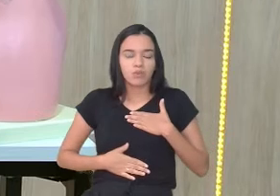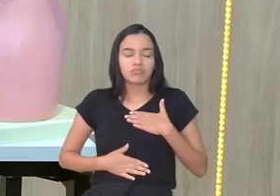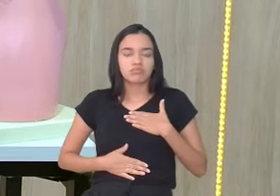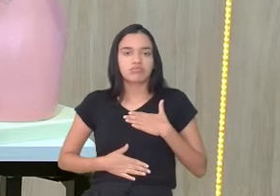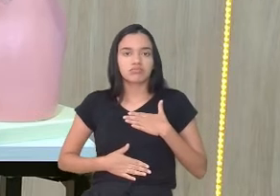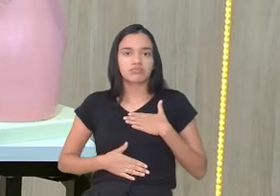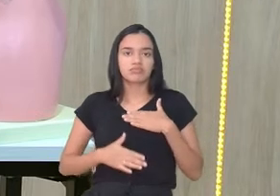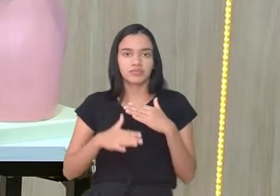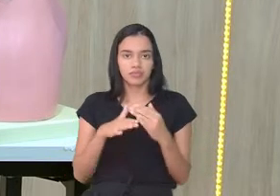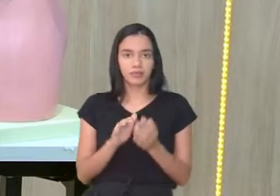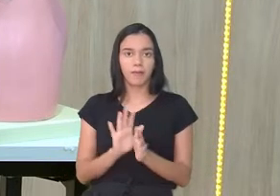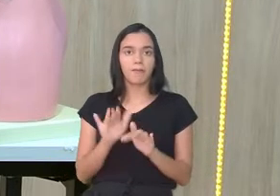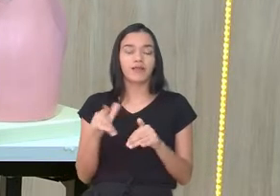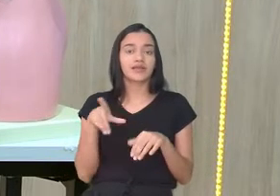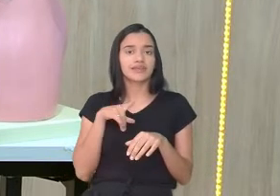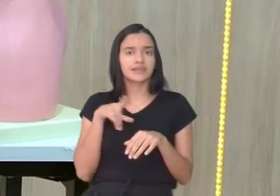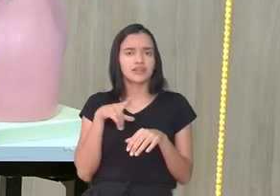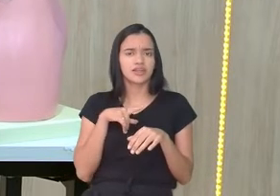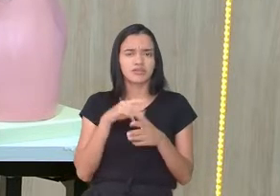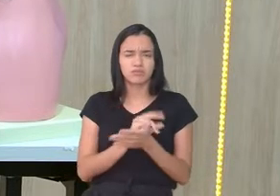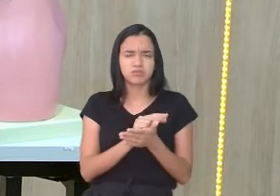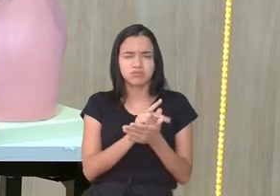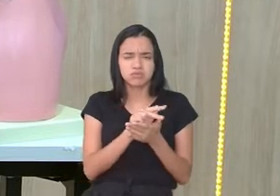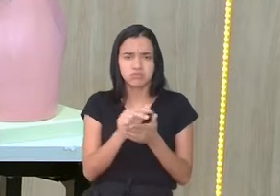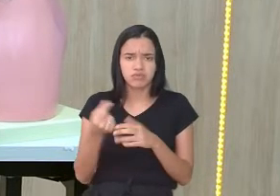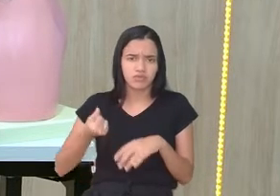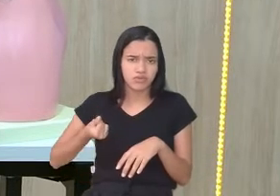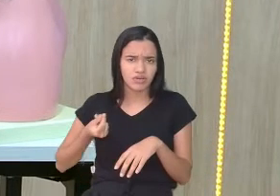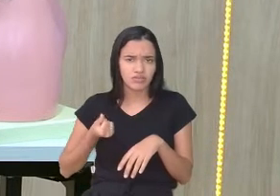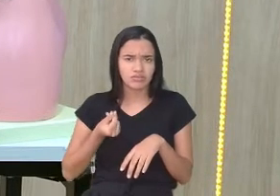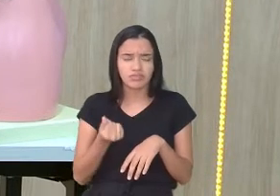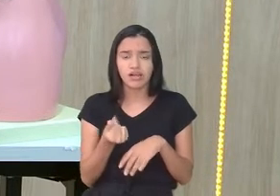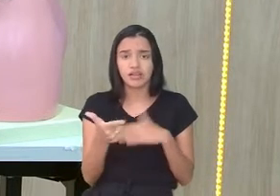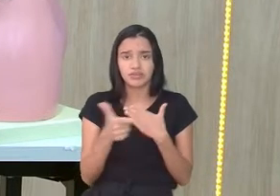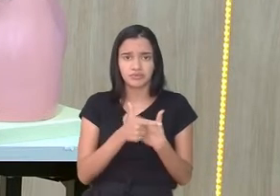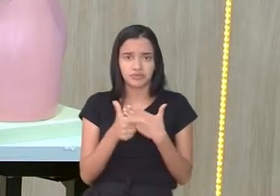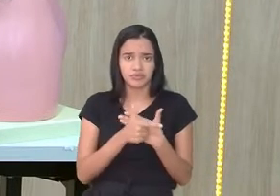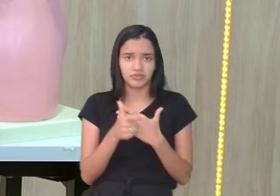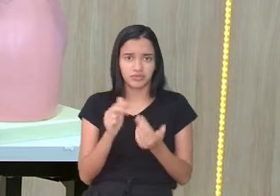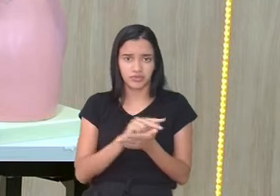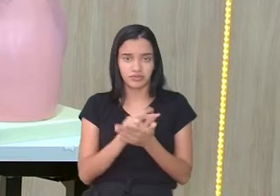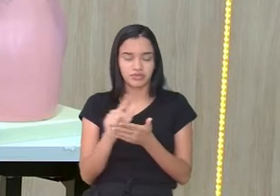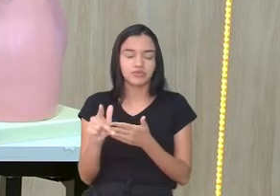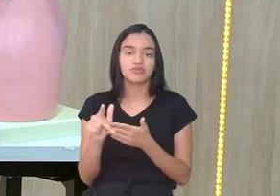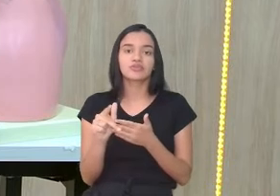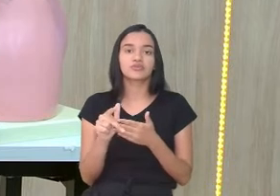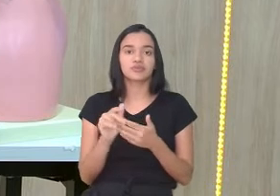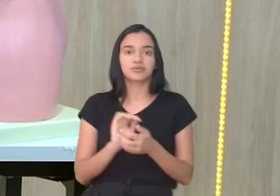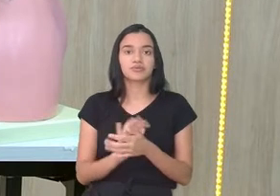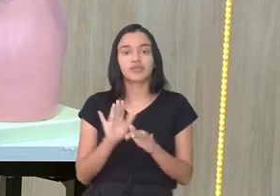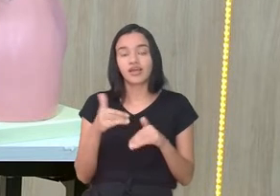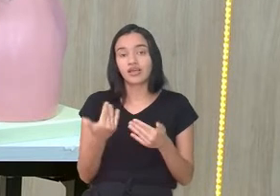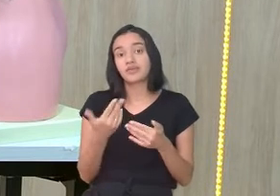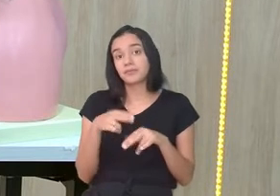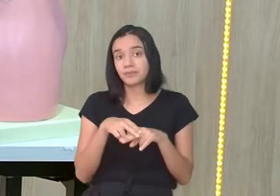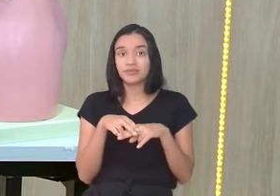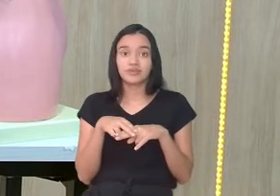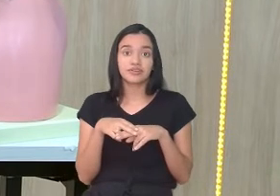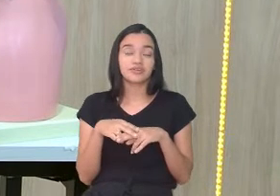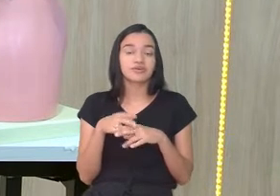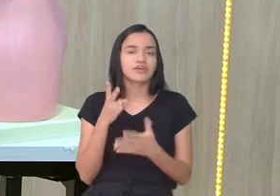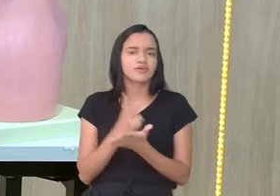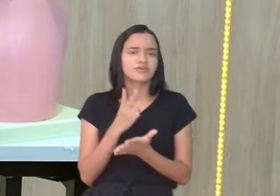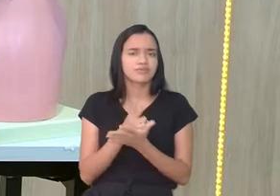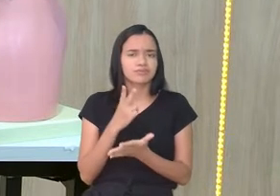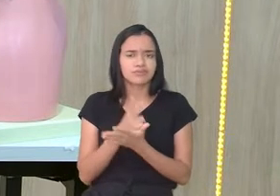desses hormônios que têm uma infinidade de funções no organismo da mulher. Então, por isso que eu digo